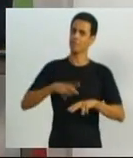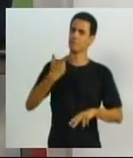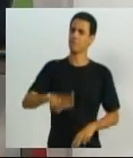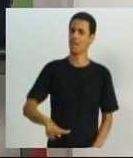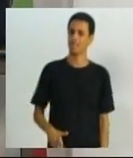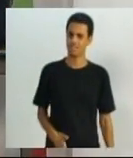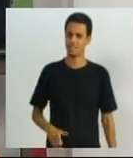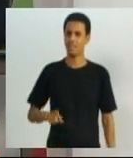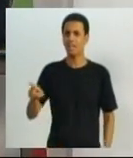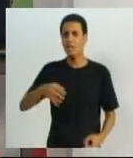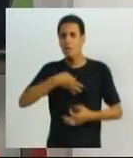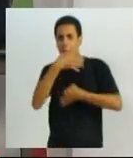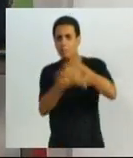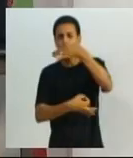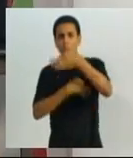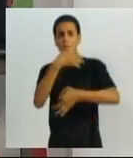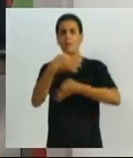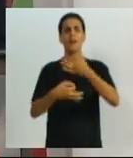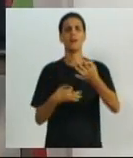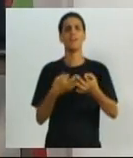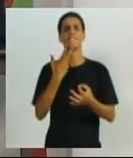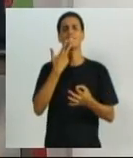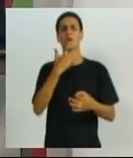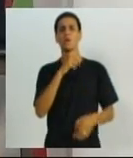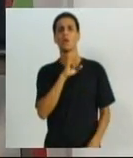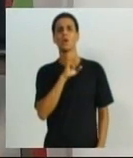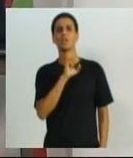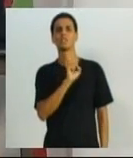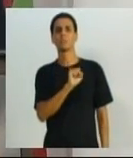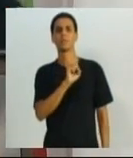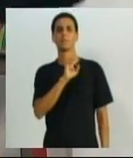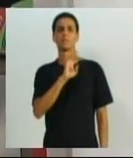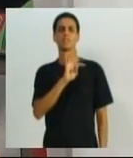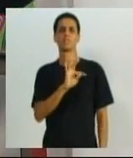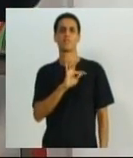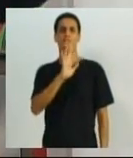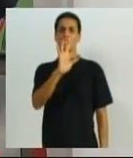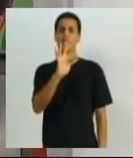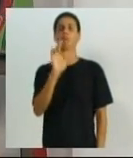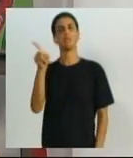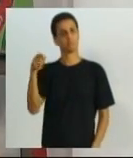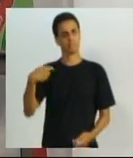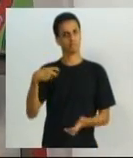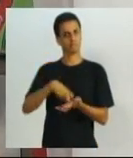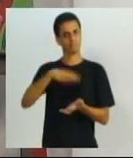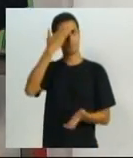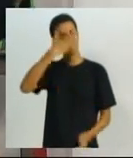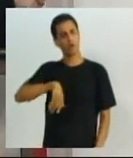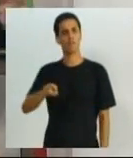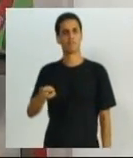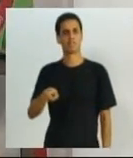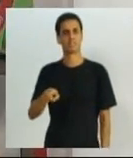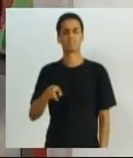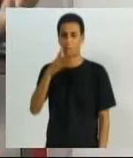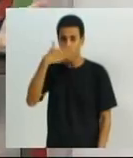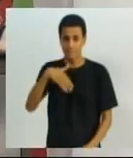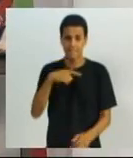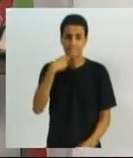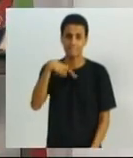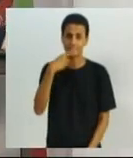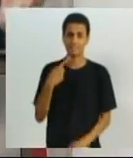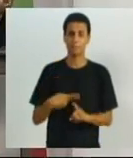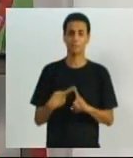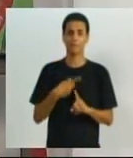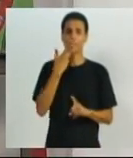levantou situações ali que envolvem a Suprema Corte da Federação. E ele vai ter que pagar por isso e provar. E provar não vai nada porque ele está falando